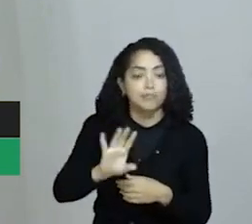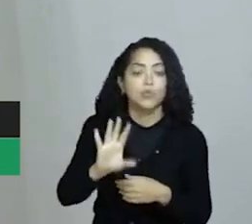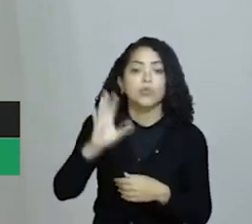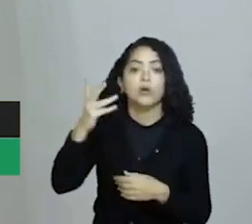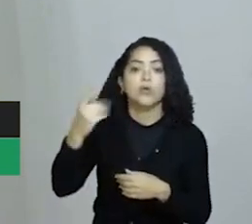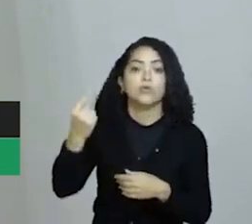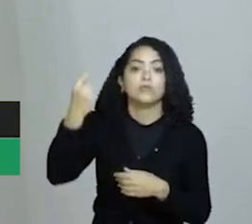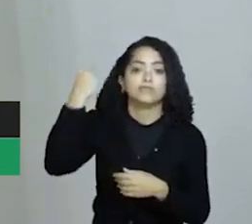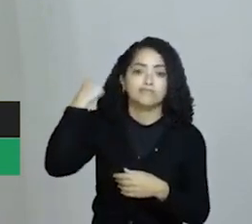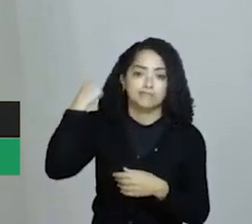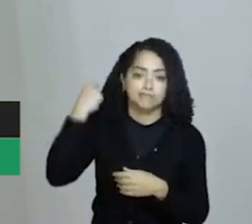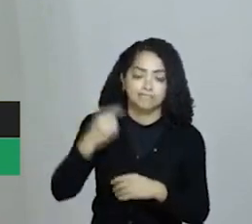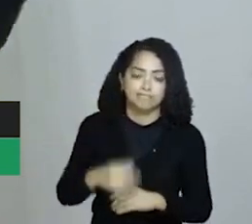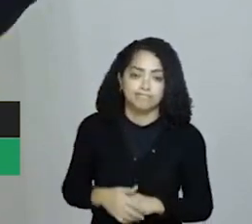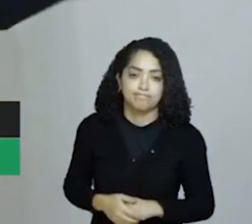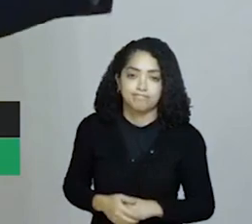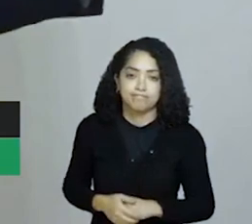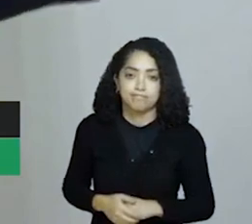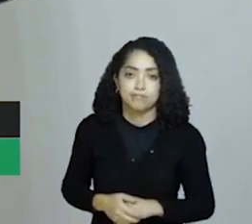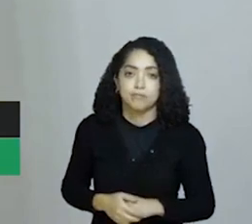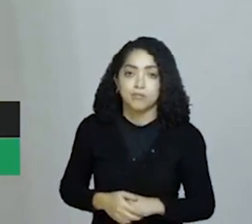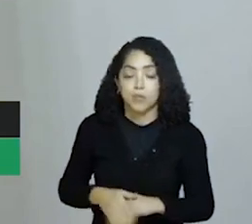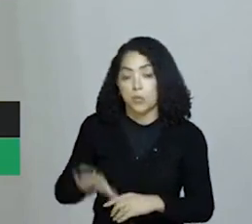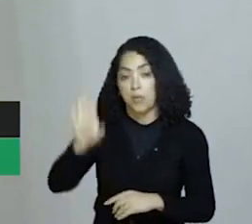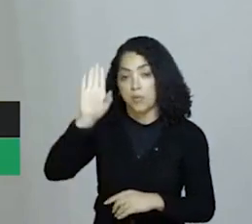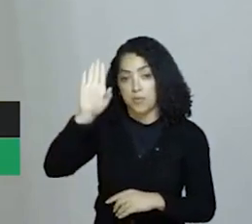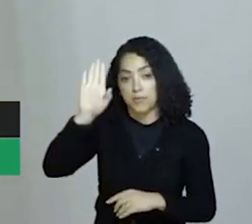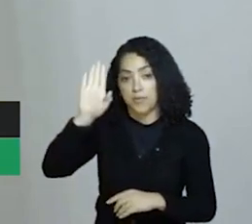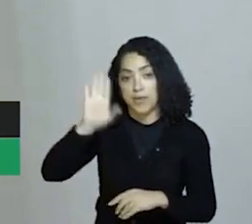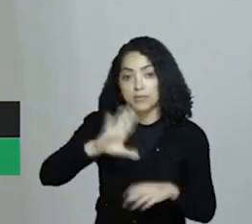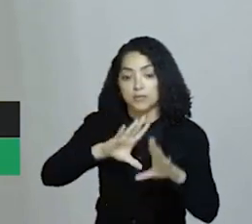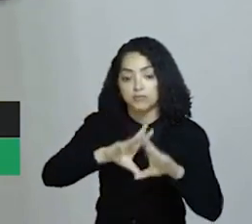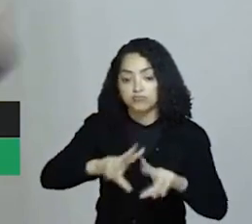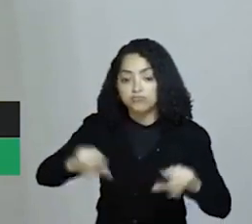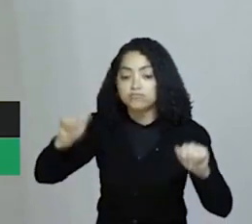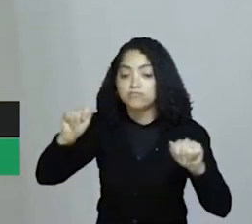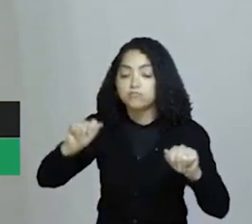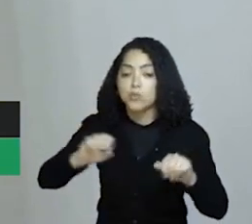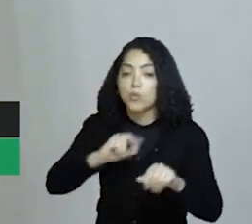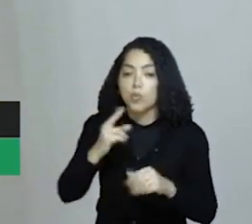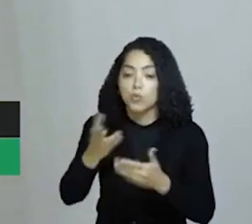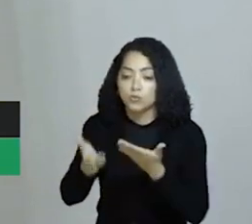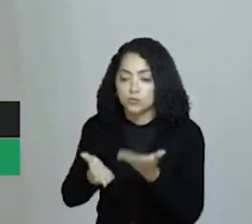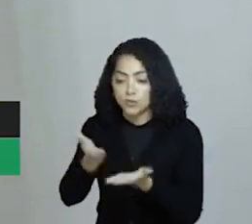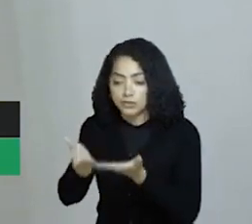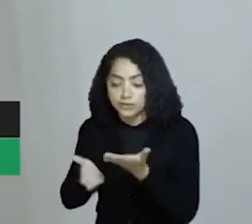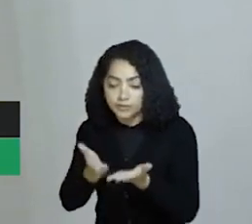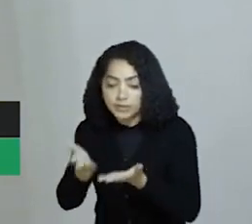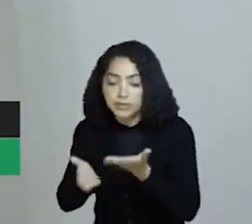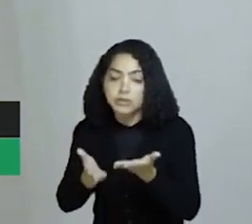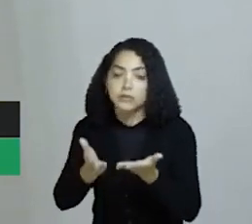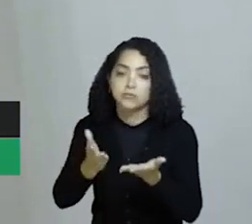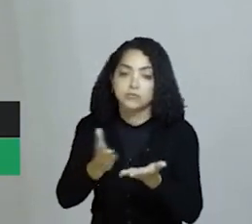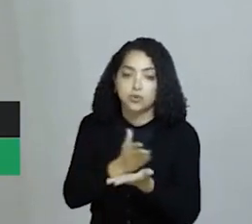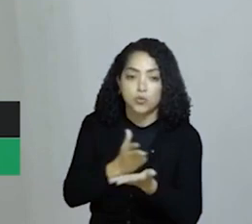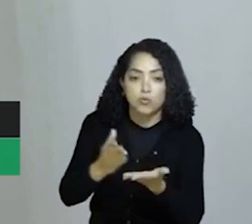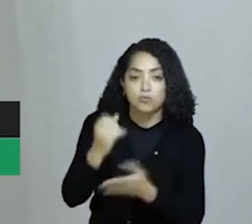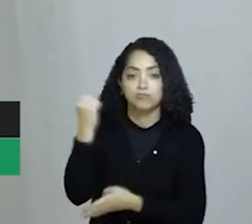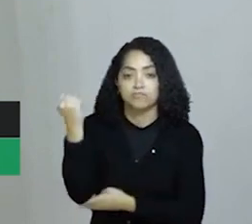na pandemia, com a promessa de cura ou tratamento de casos graves